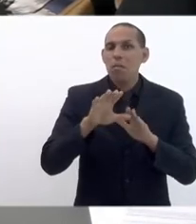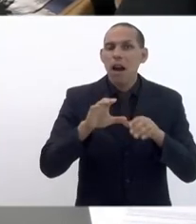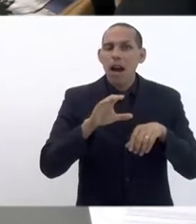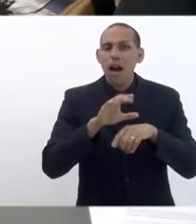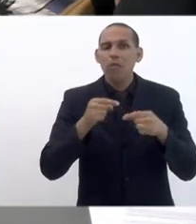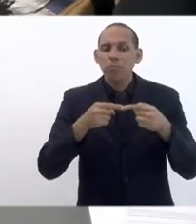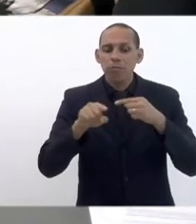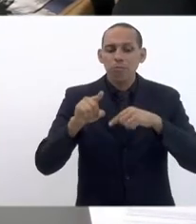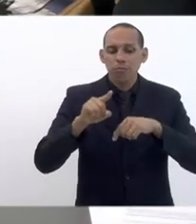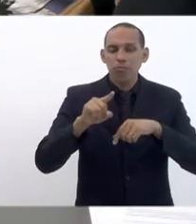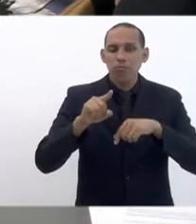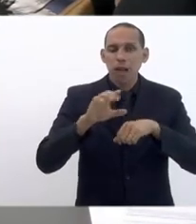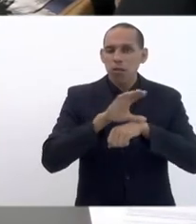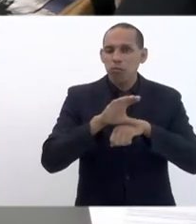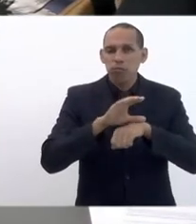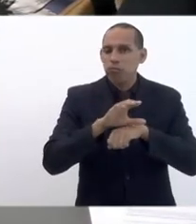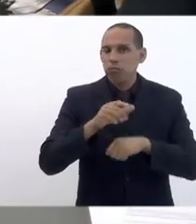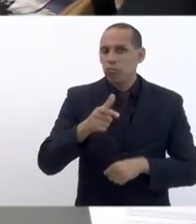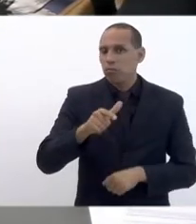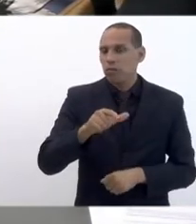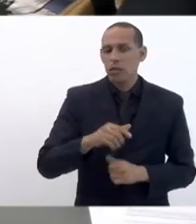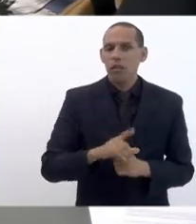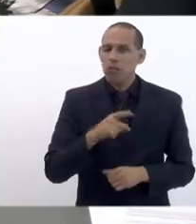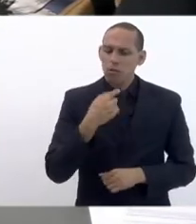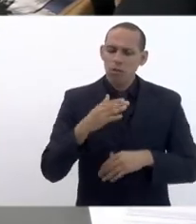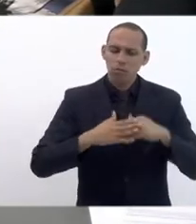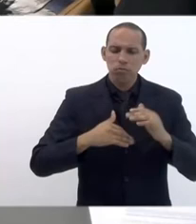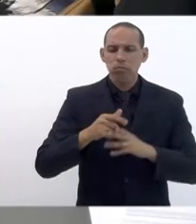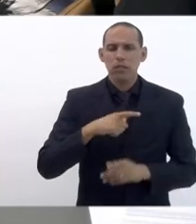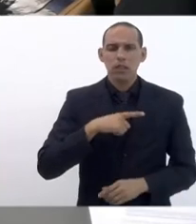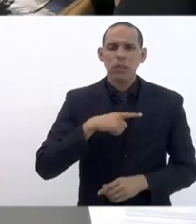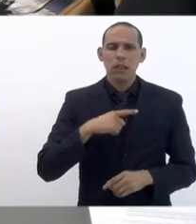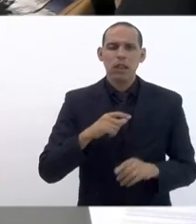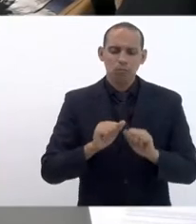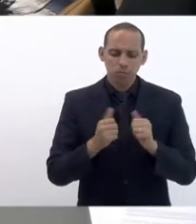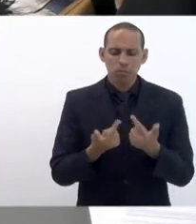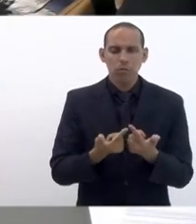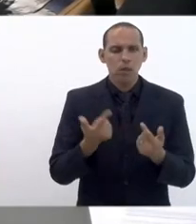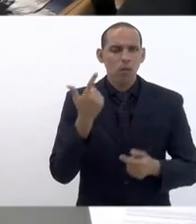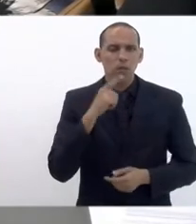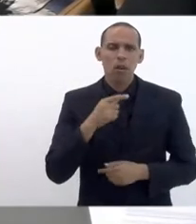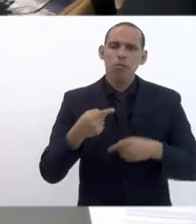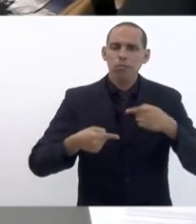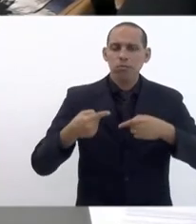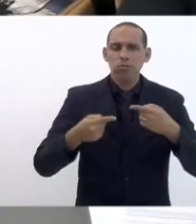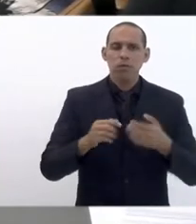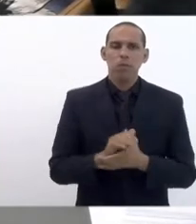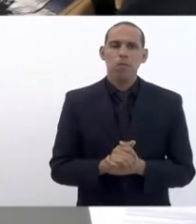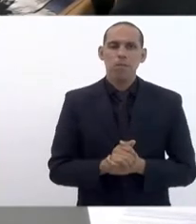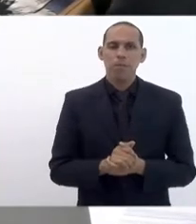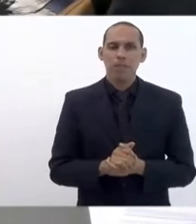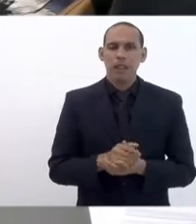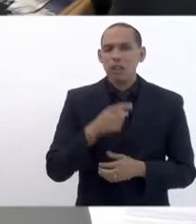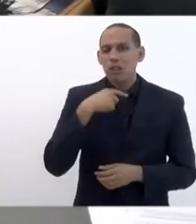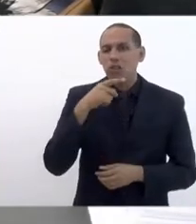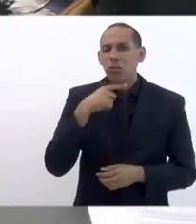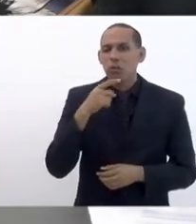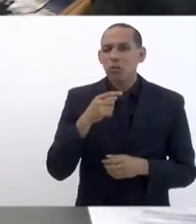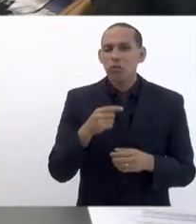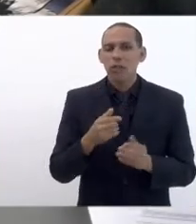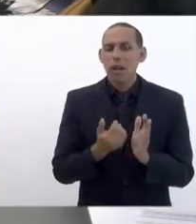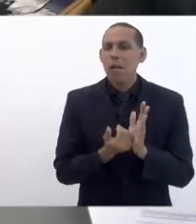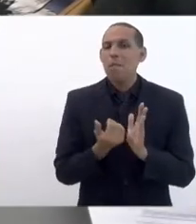A gente tem competência para discutir, é a Assembleia Legislativa que tem competência. Talvez a minha maior dúvida ali,